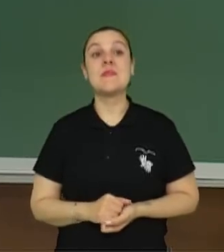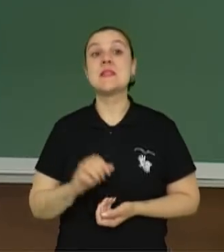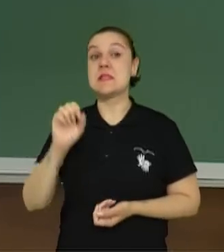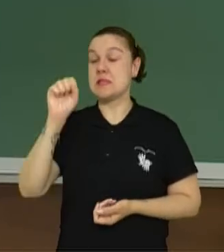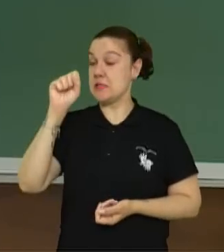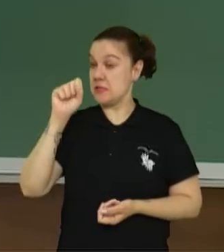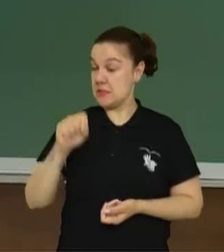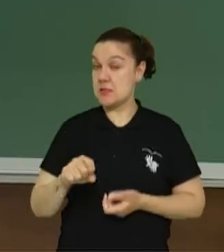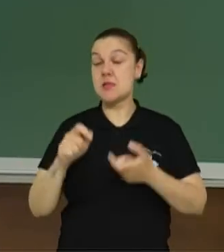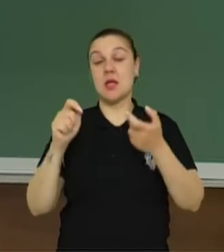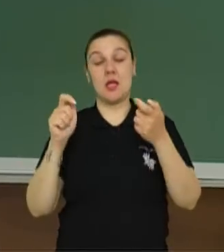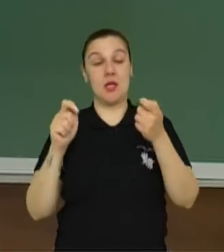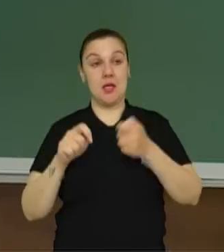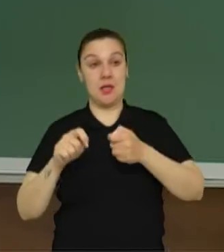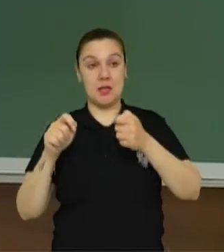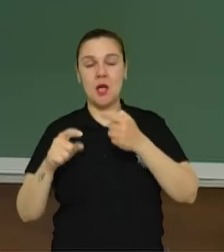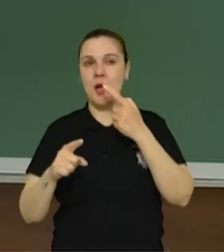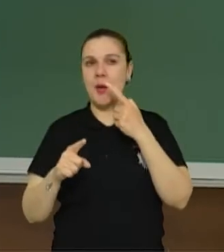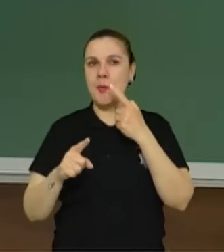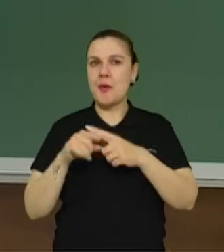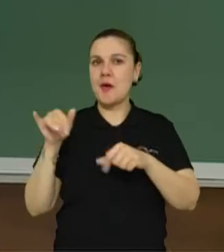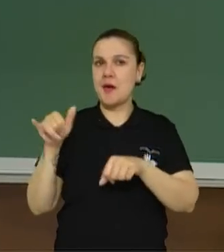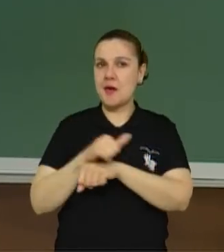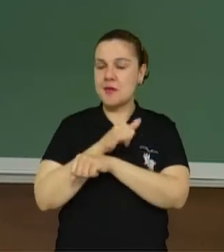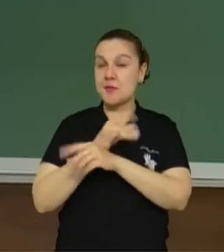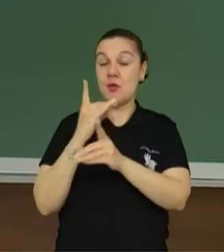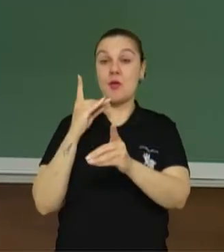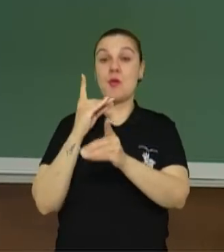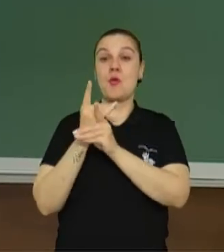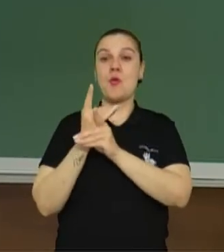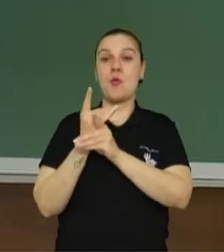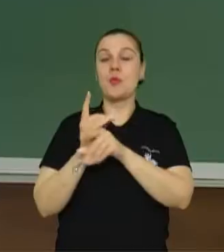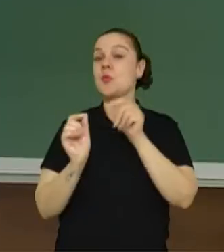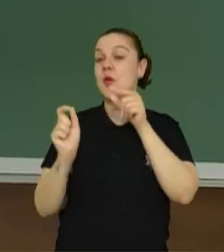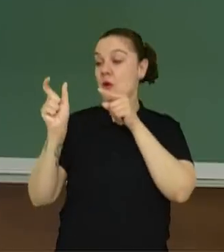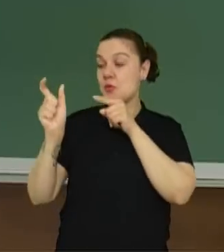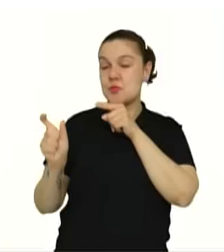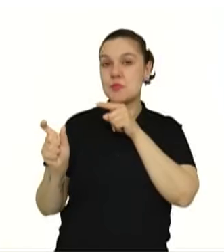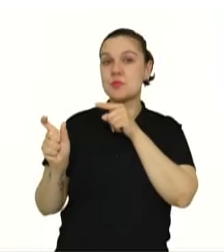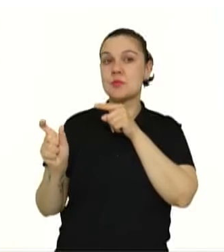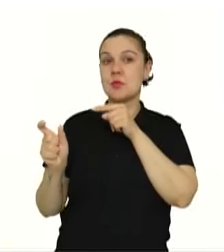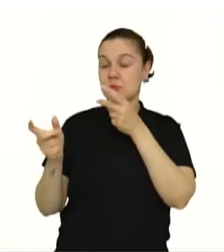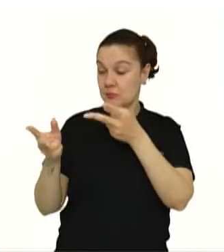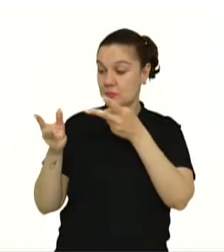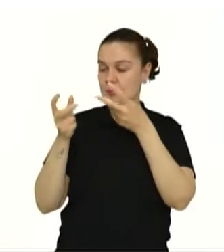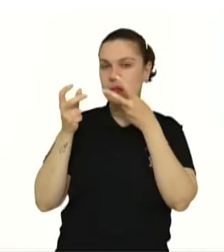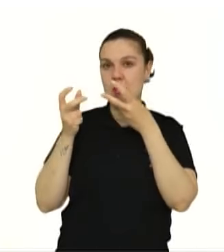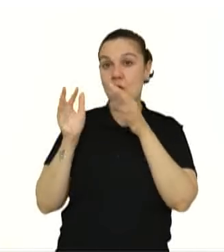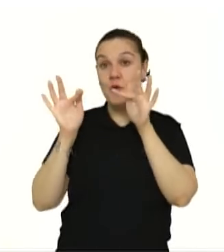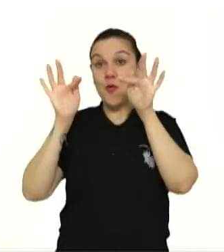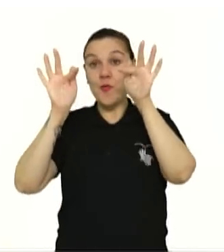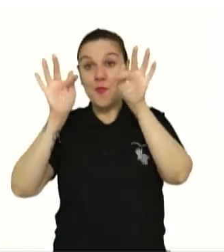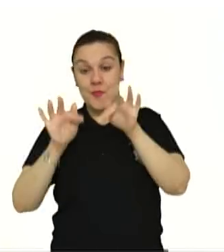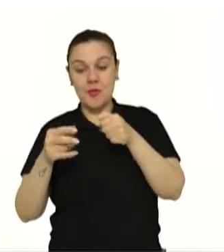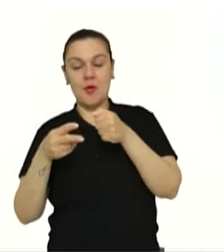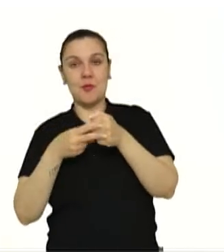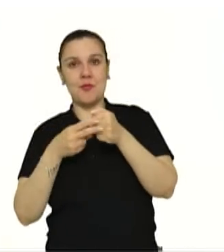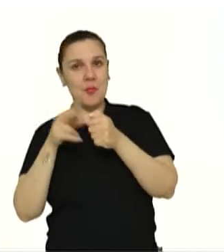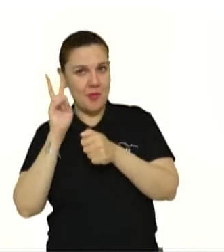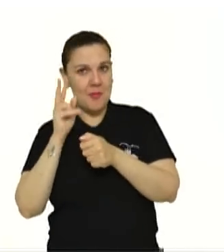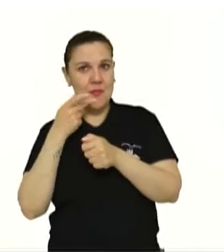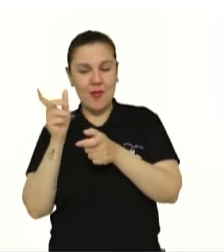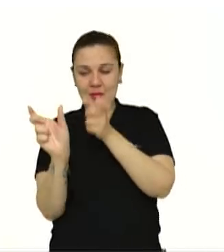Sim, é possível, tá? A estratégia é reconhecer o sujeito observando a terminação, aquilo que eu